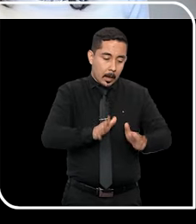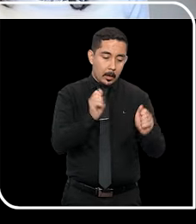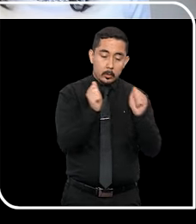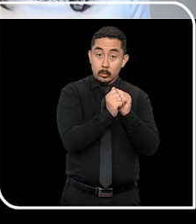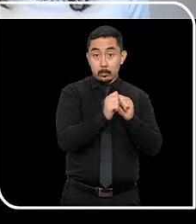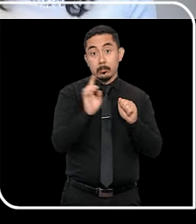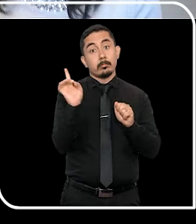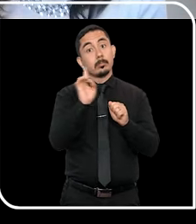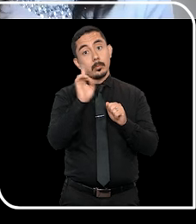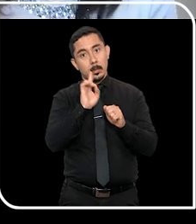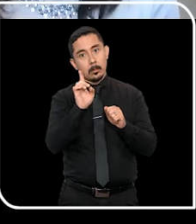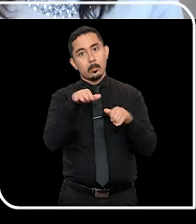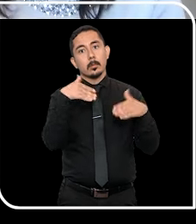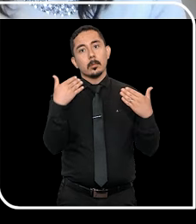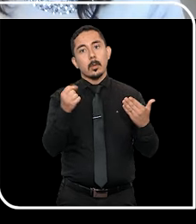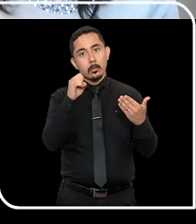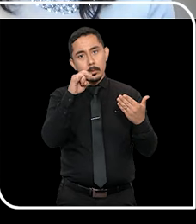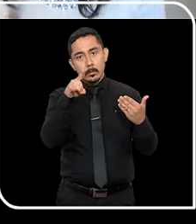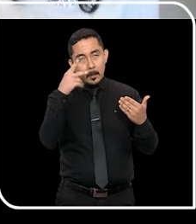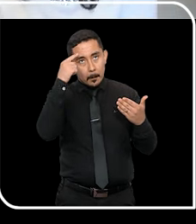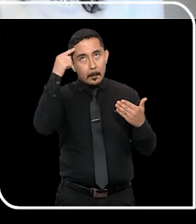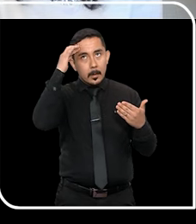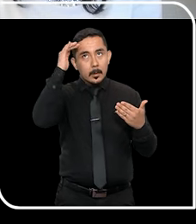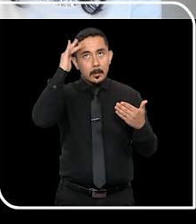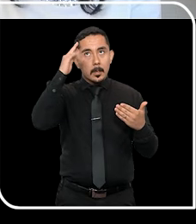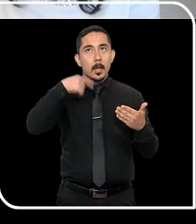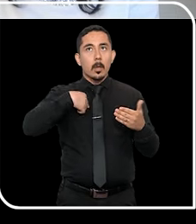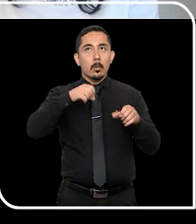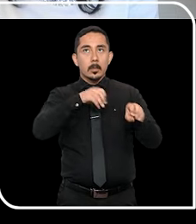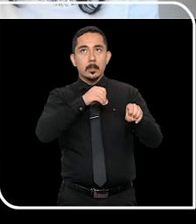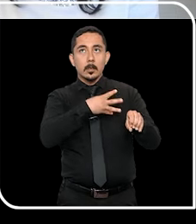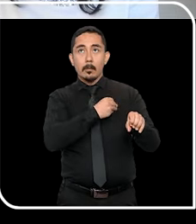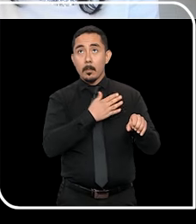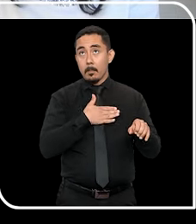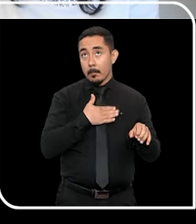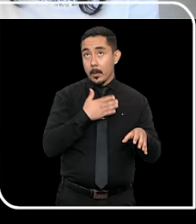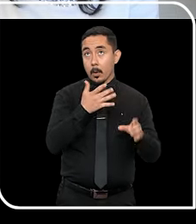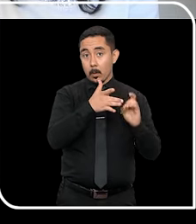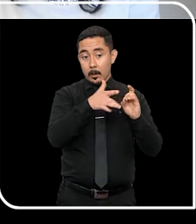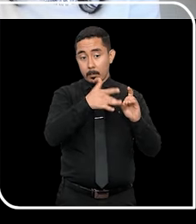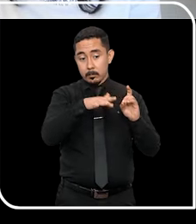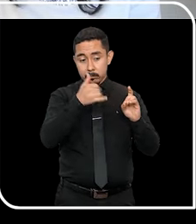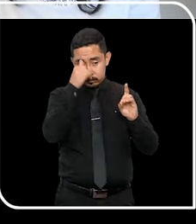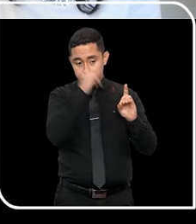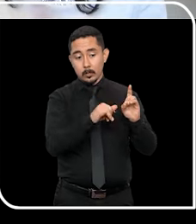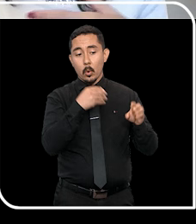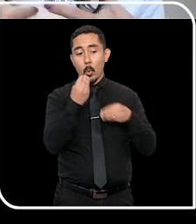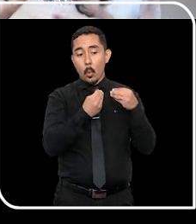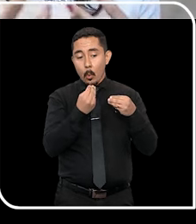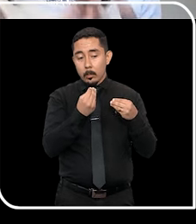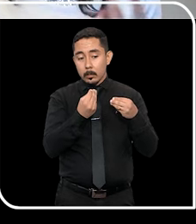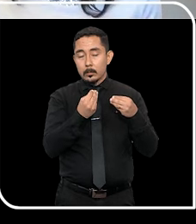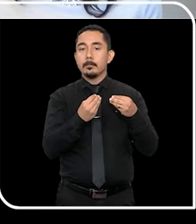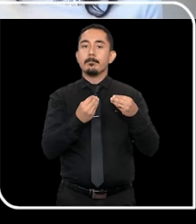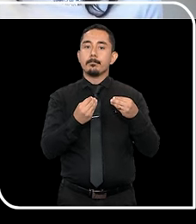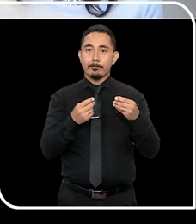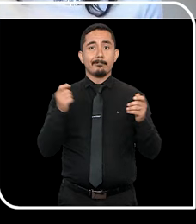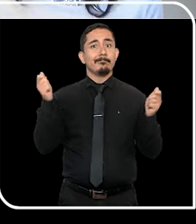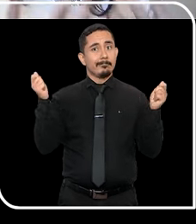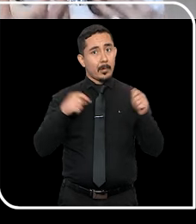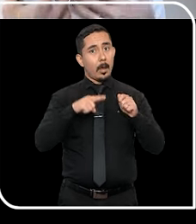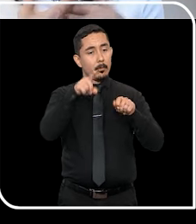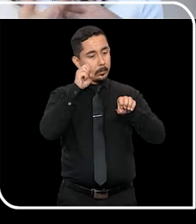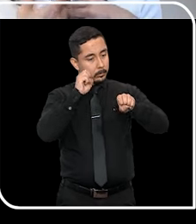crianças Então se a gente tá pensando em como criar filhos eh anticapacitista a gente com a oportunidade de